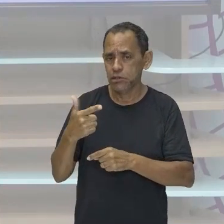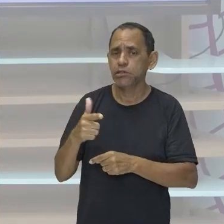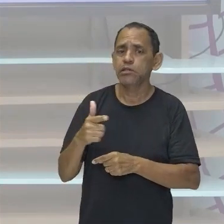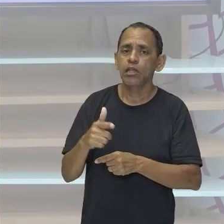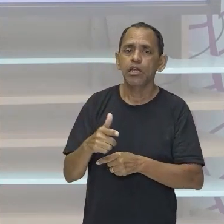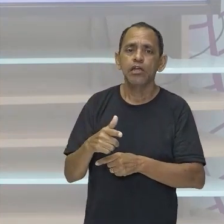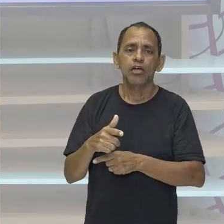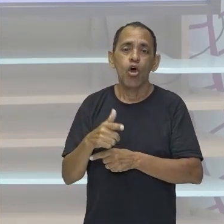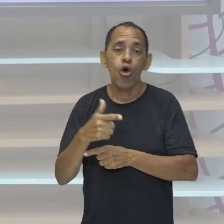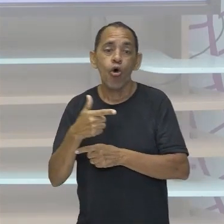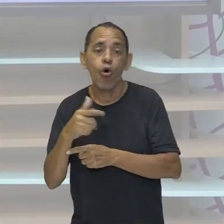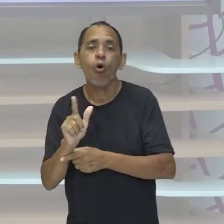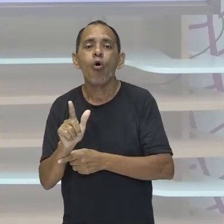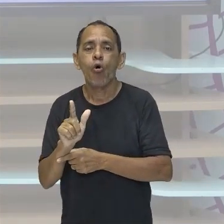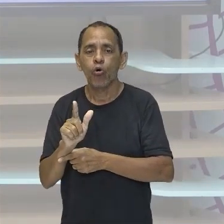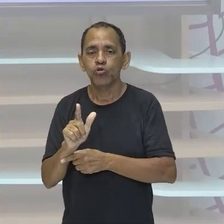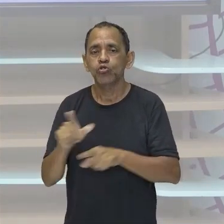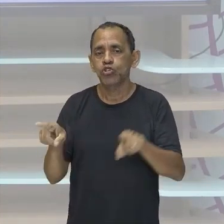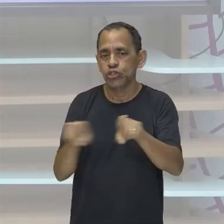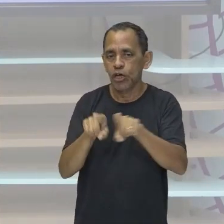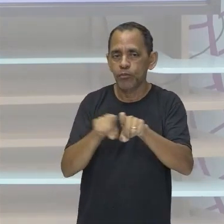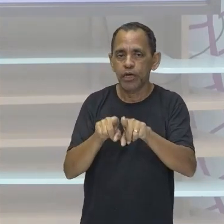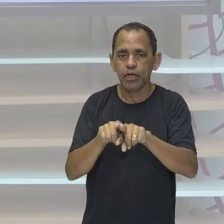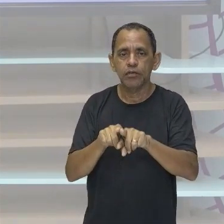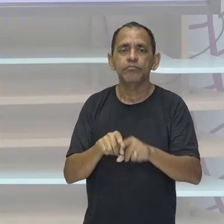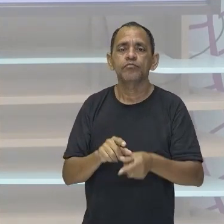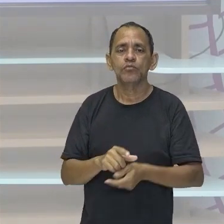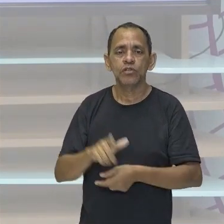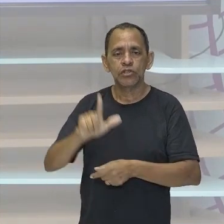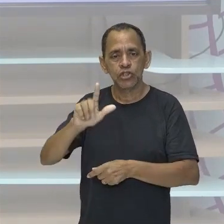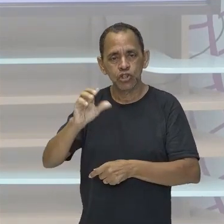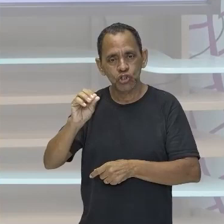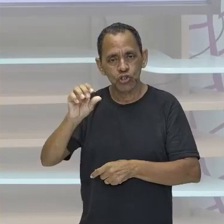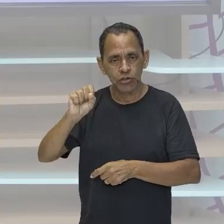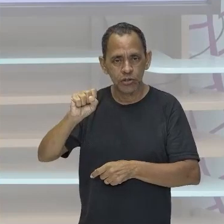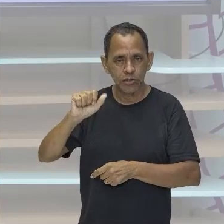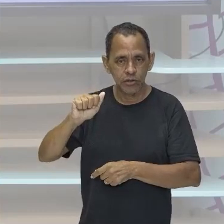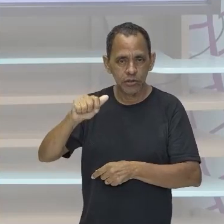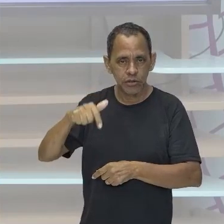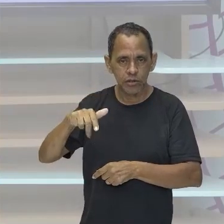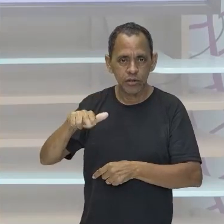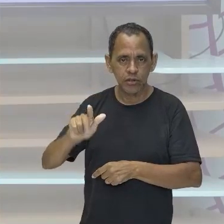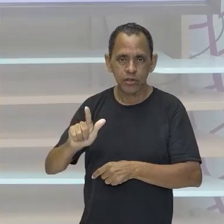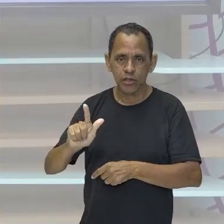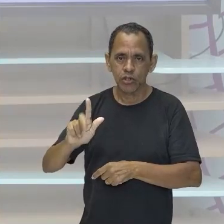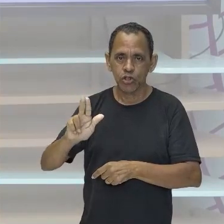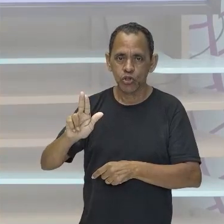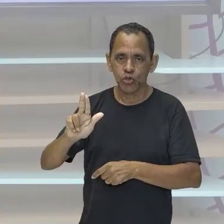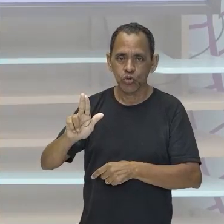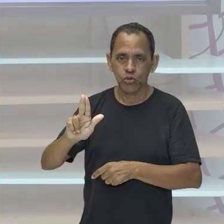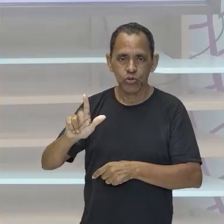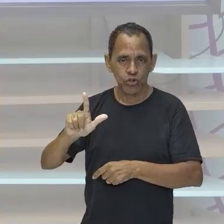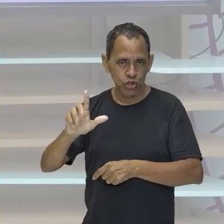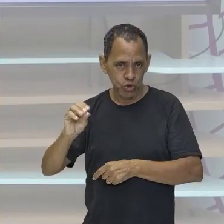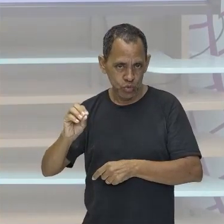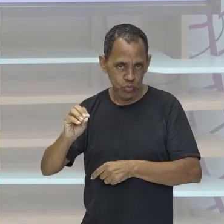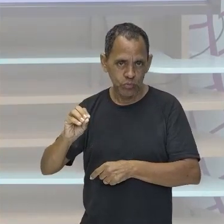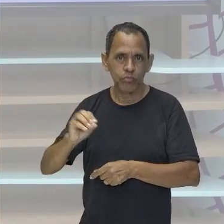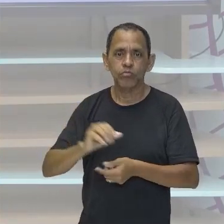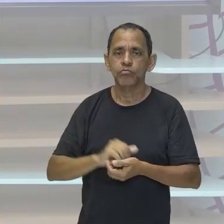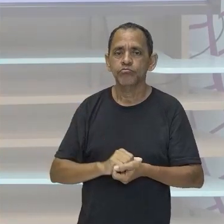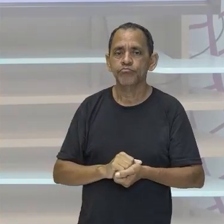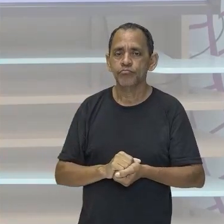quadrilátero, e assim sucessivamente. Então, temos que estar atento a esses detalhes, beleza? Então, aqui, o que nós queremos?